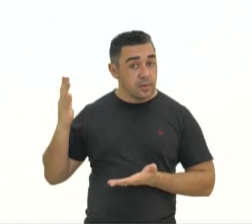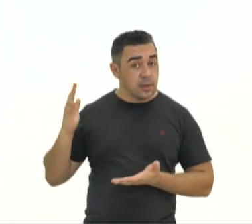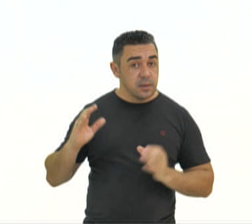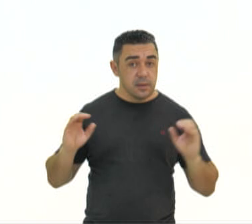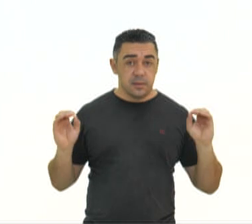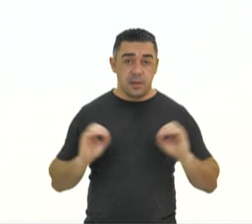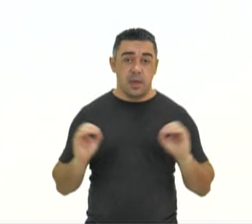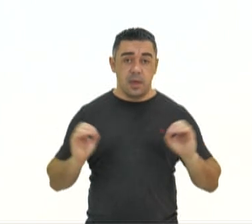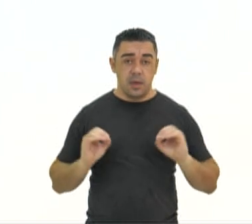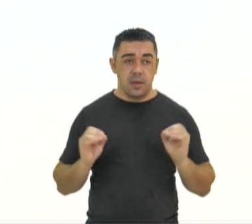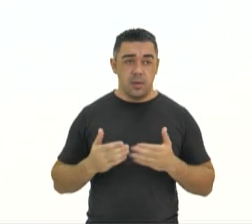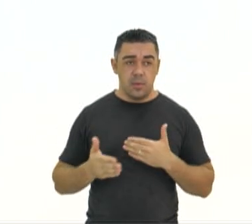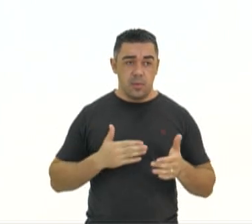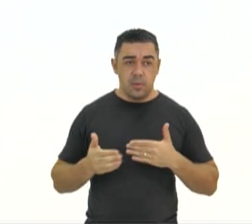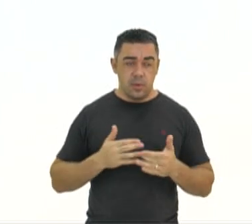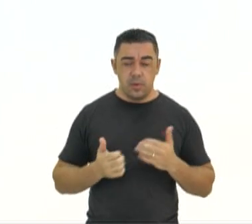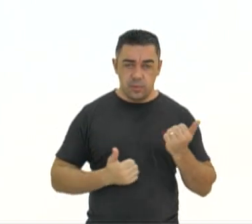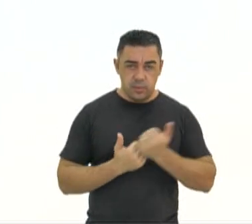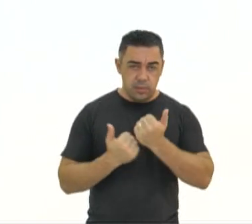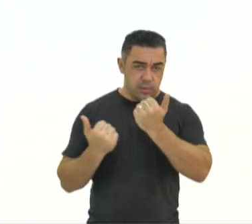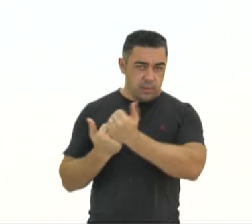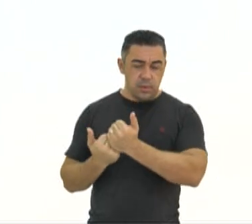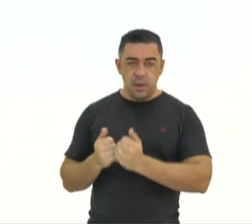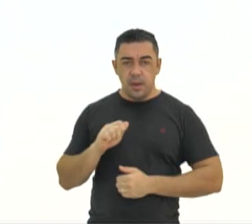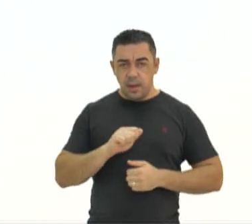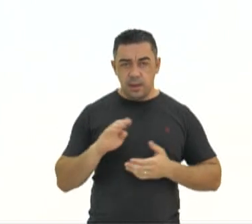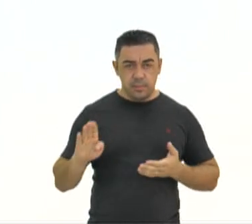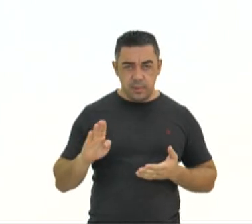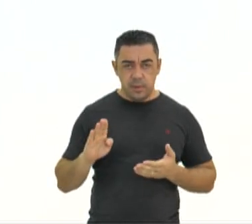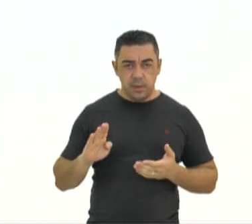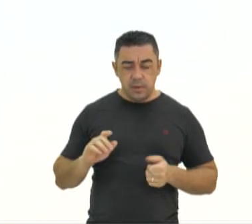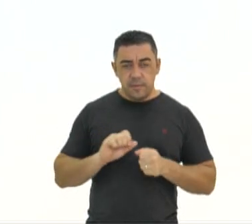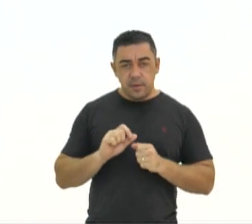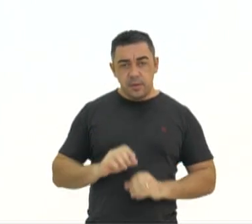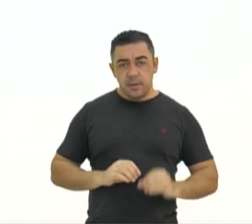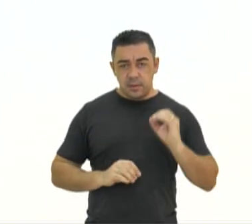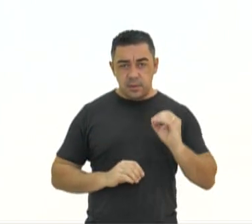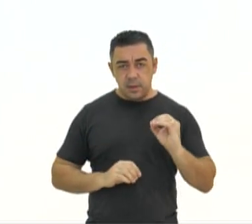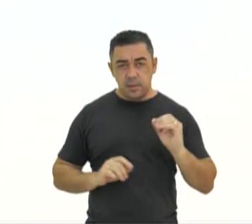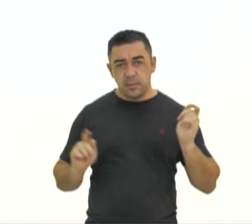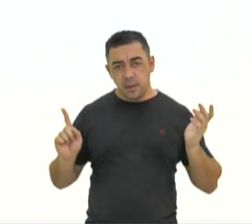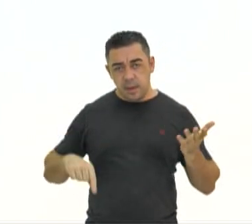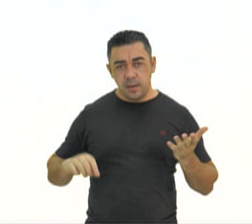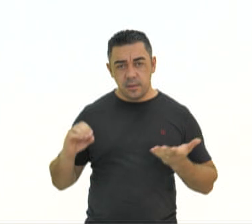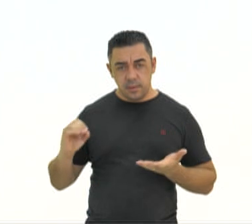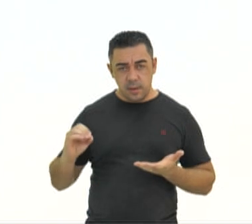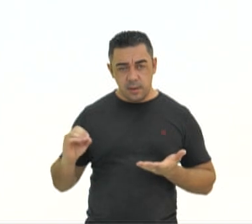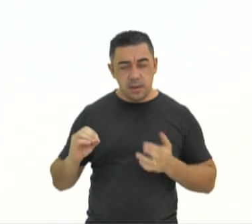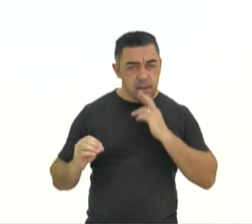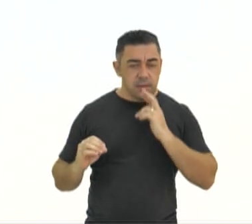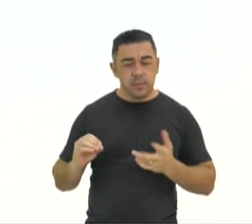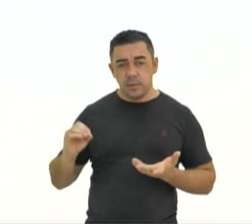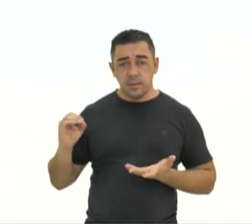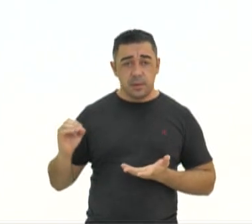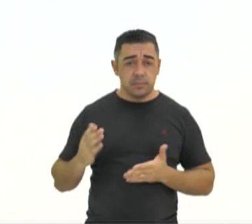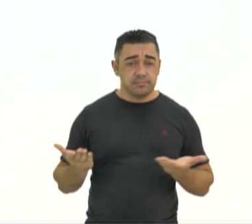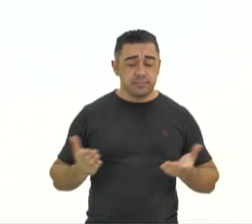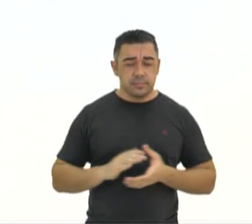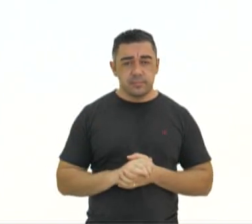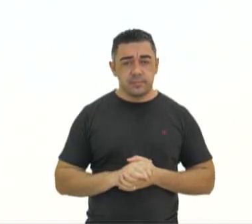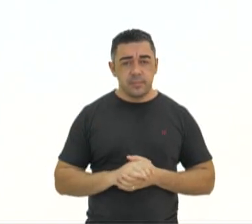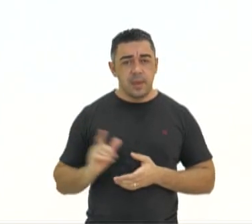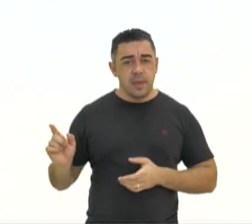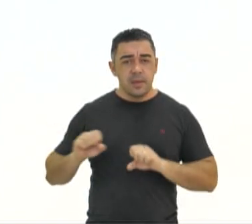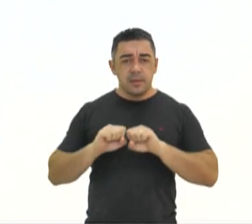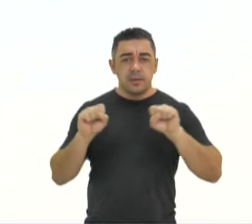zerar e qualquer número aqui, ó, que eu substituo no lugar de A e B multiplicado por 0 dá 0 e eu tenho um resultado 0, então esse